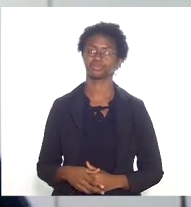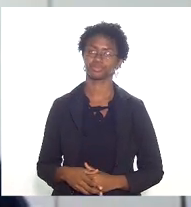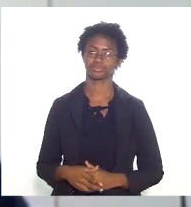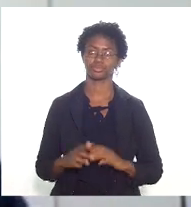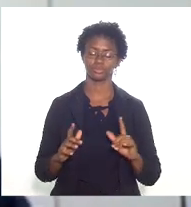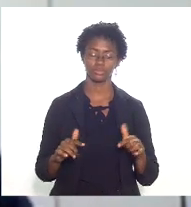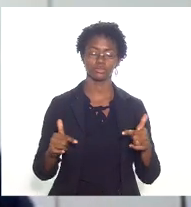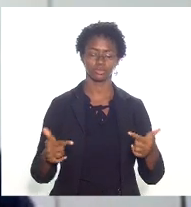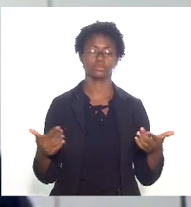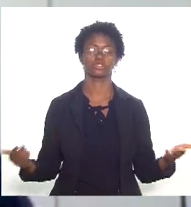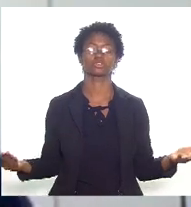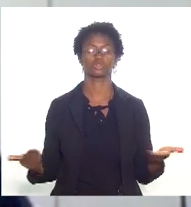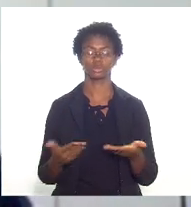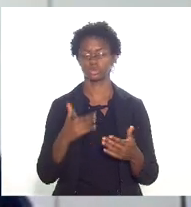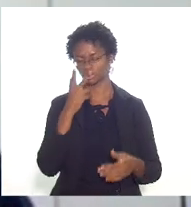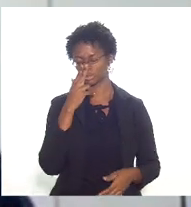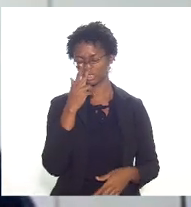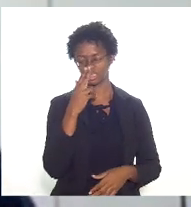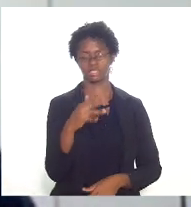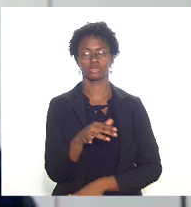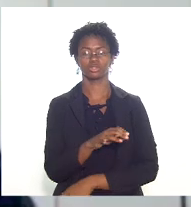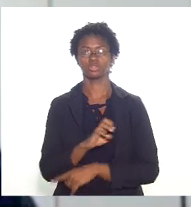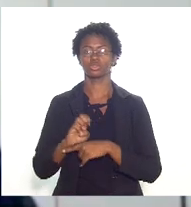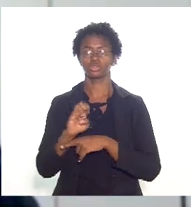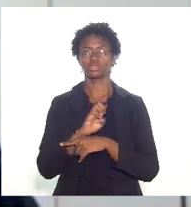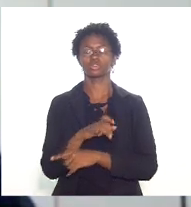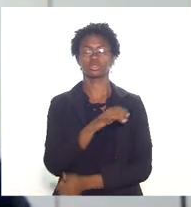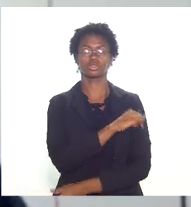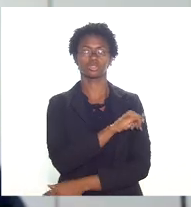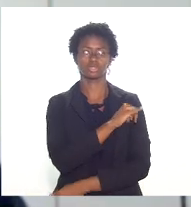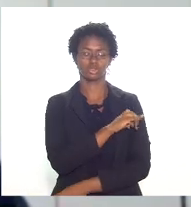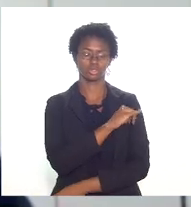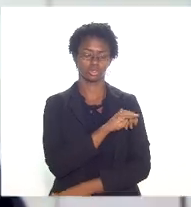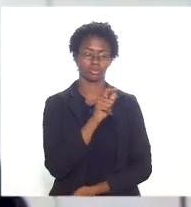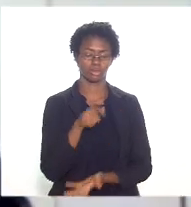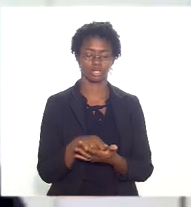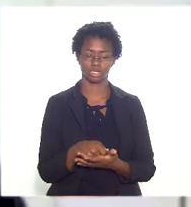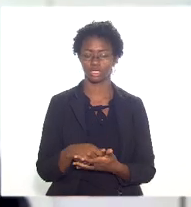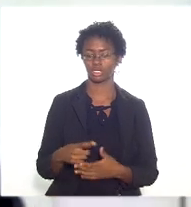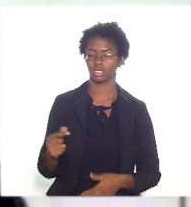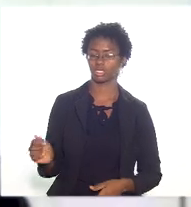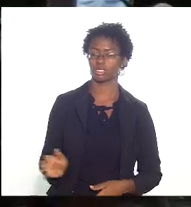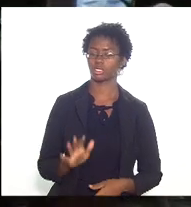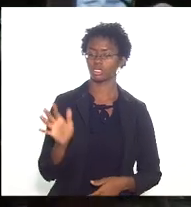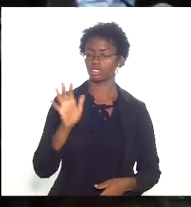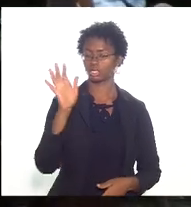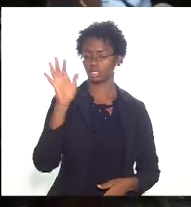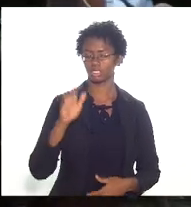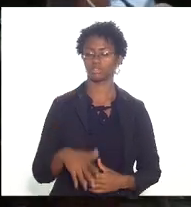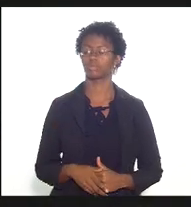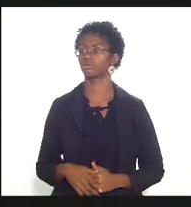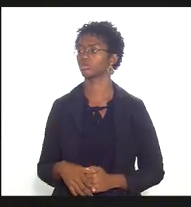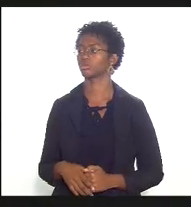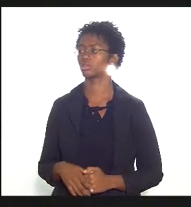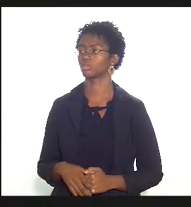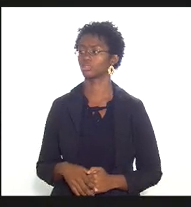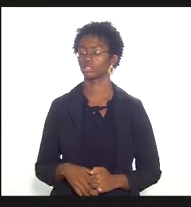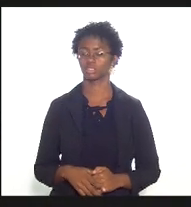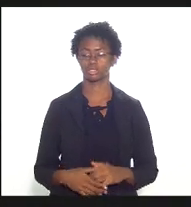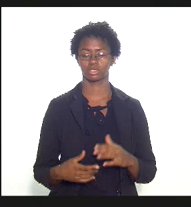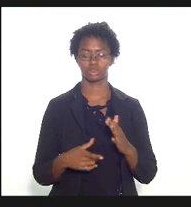hoje faz com que o Estado do Rio de Janeiro paga uma das taxas de juros mais altos do mundo para concluir seu Favorito um canal de